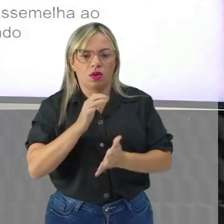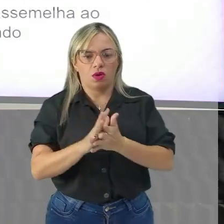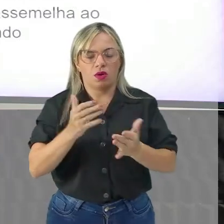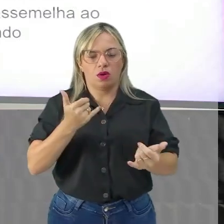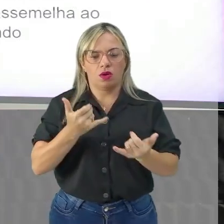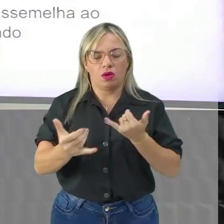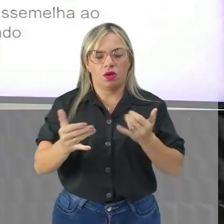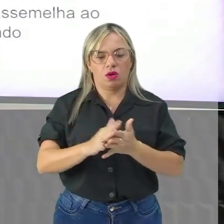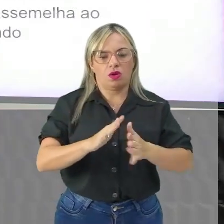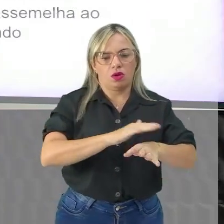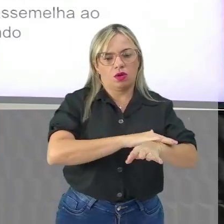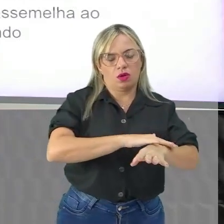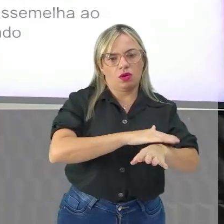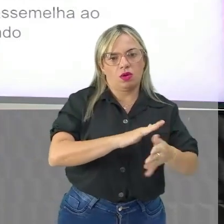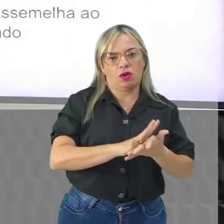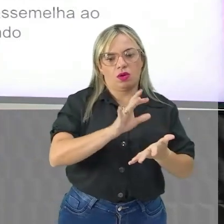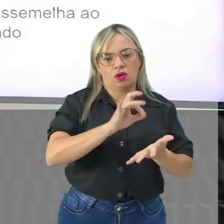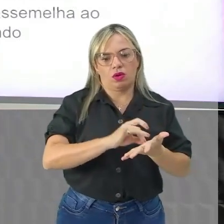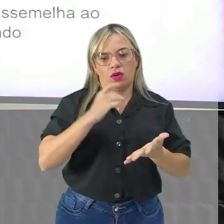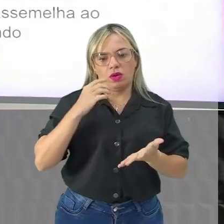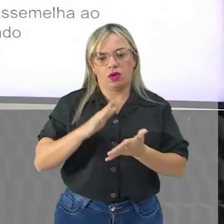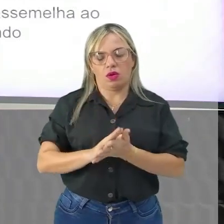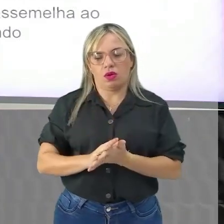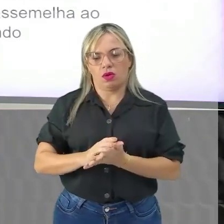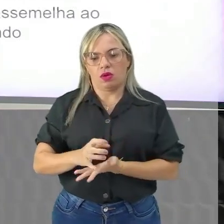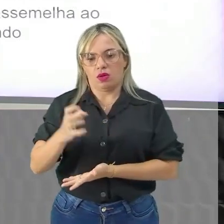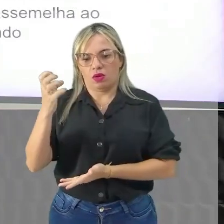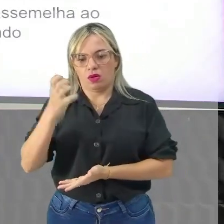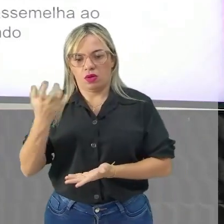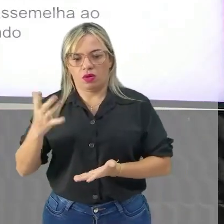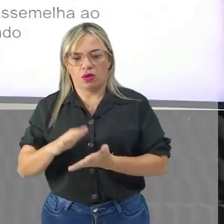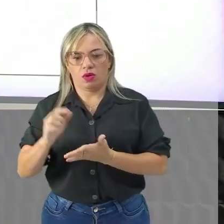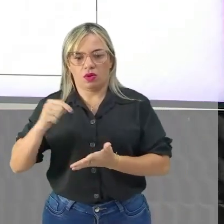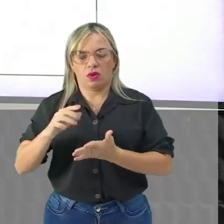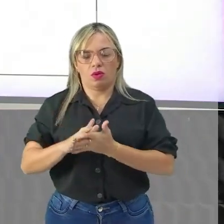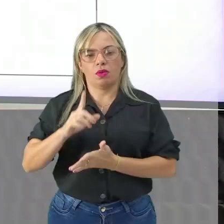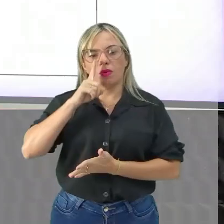original, raramente constituindo um risco de vida.